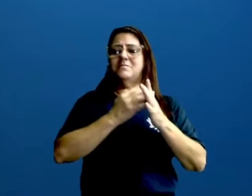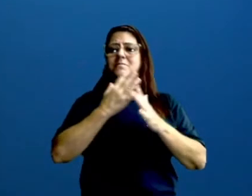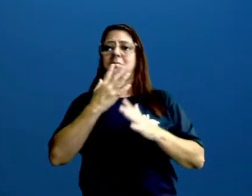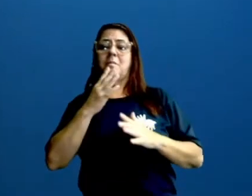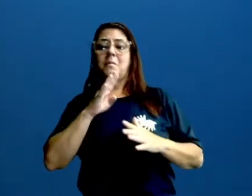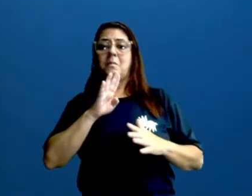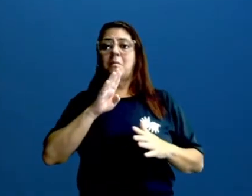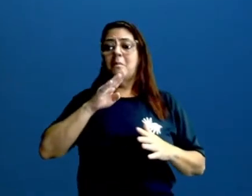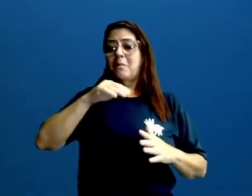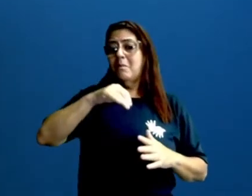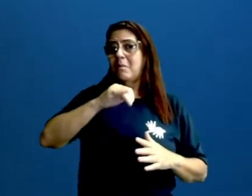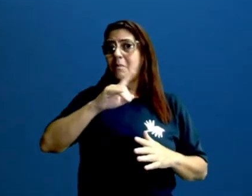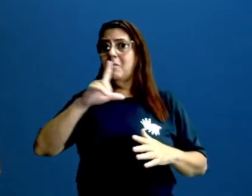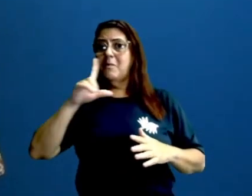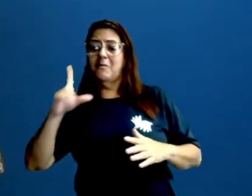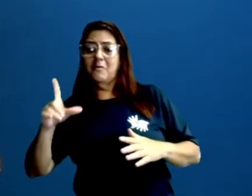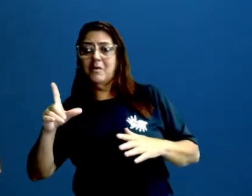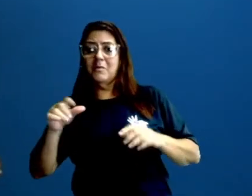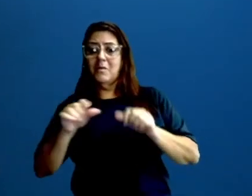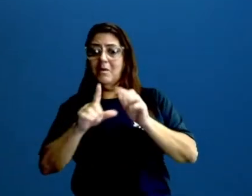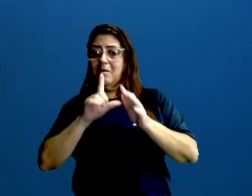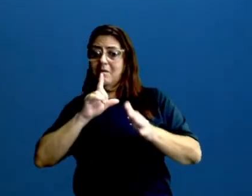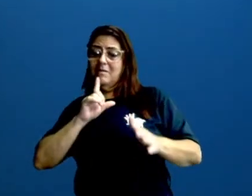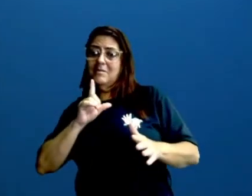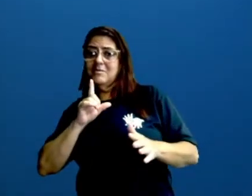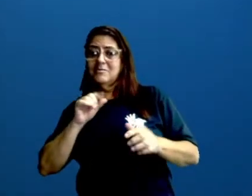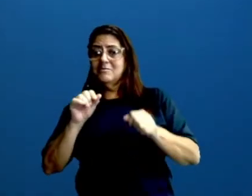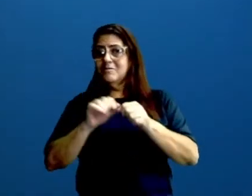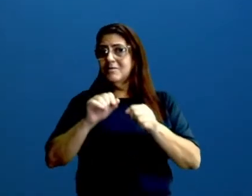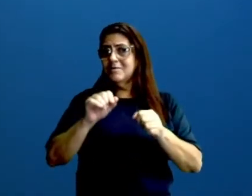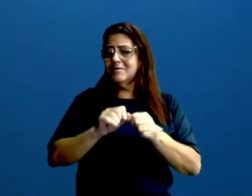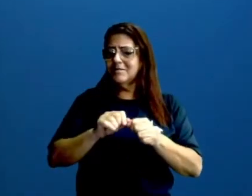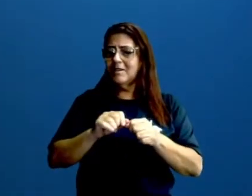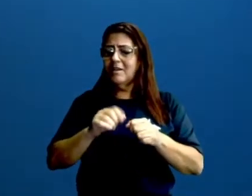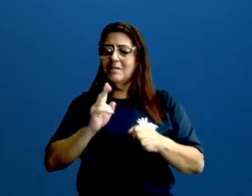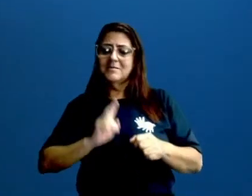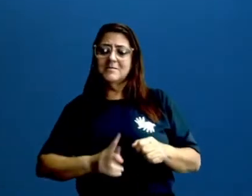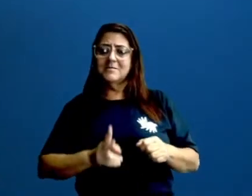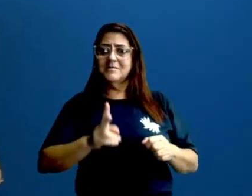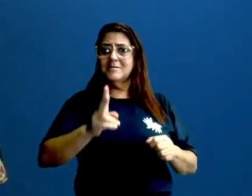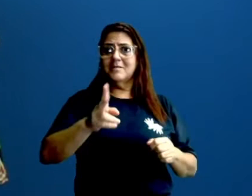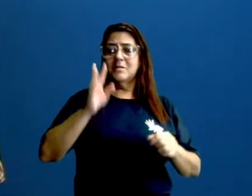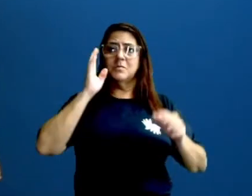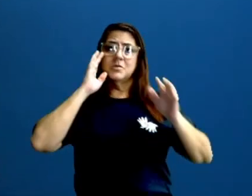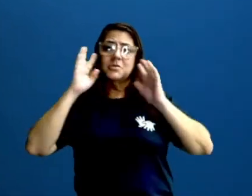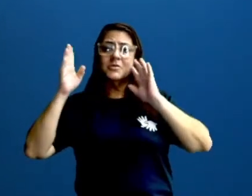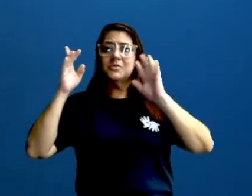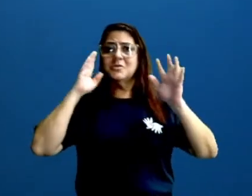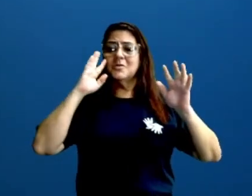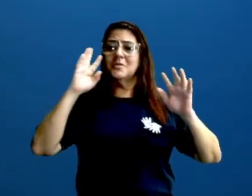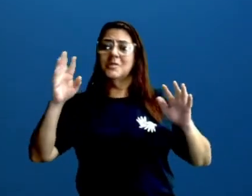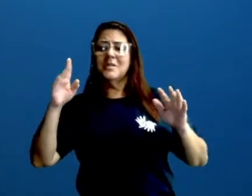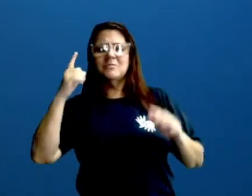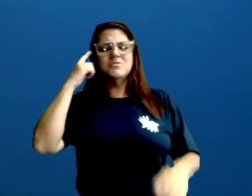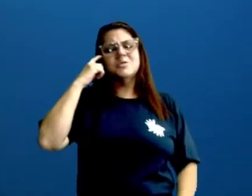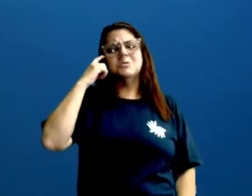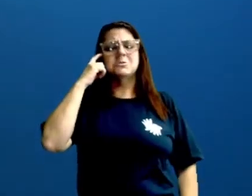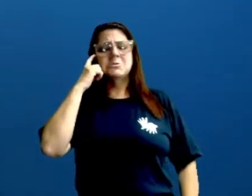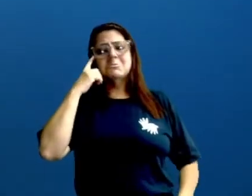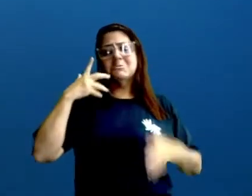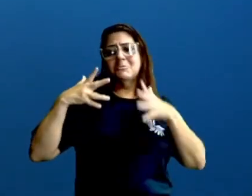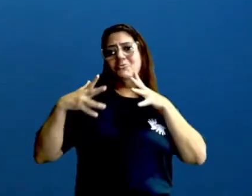que vêm antes do verbo realizar. Sonhar é ser sempre meio, é ser meio indeciso,